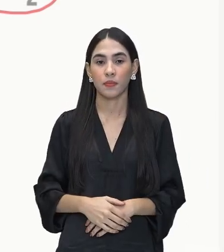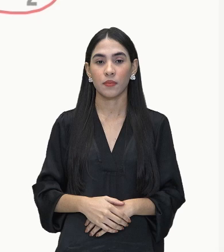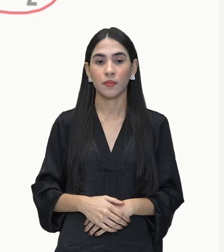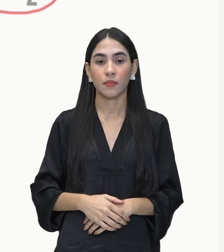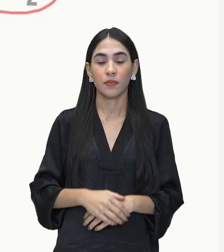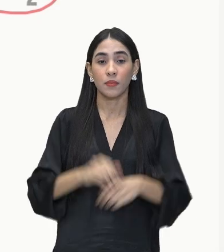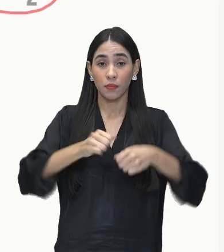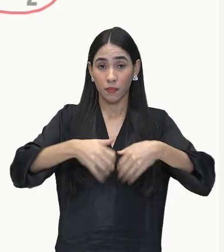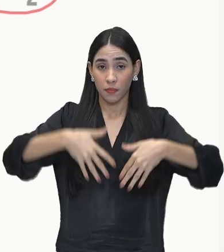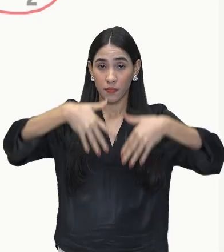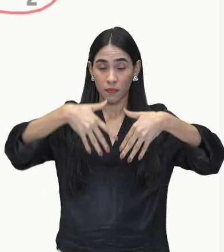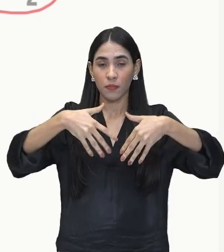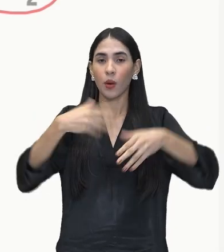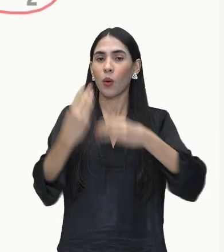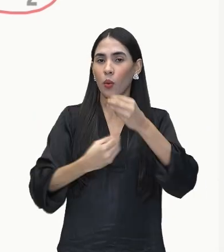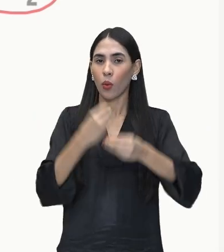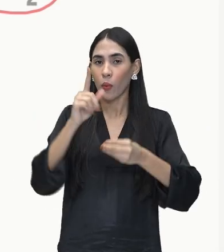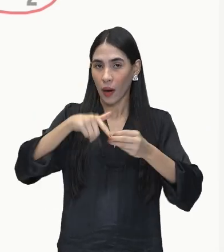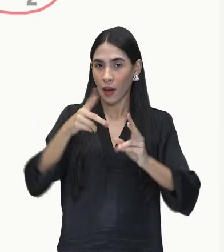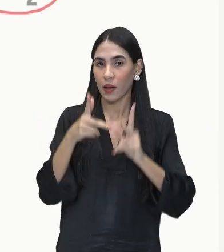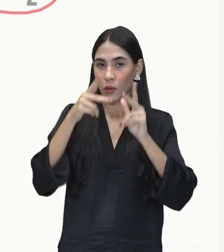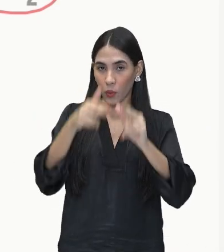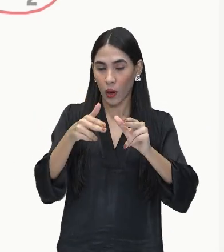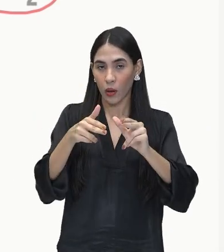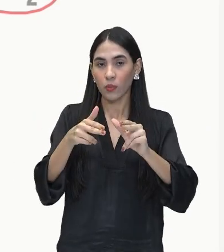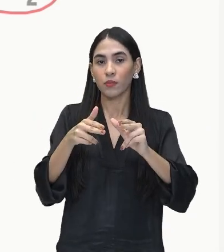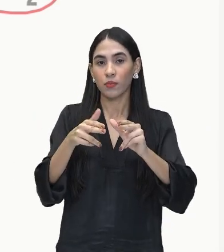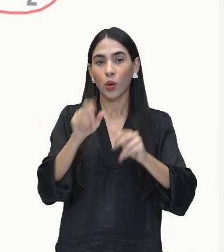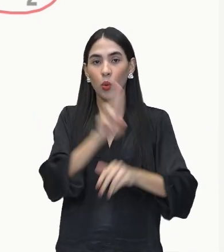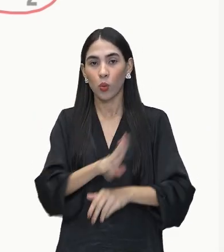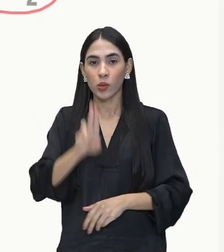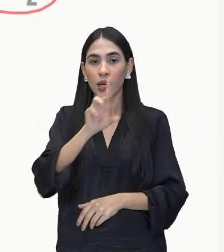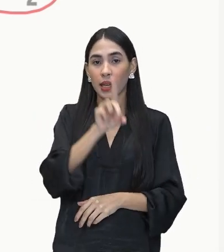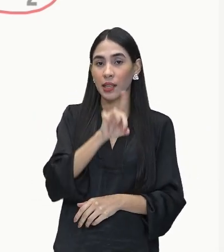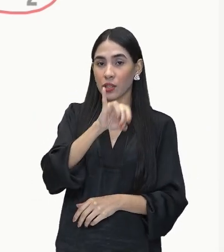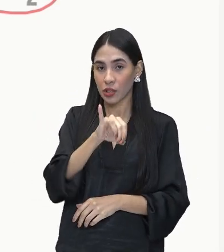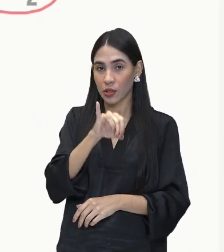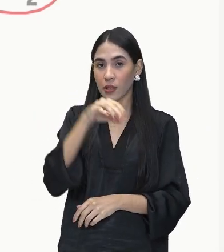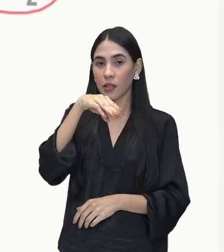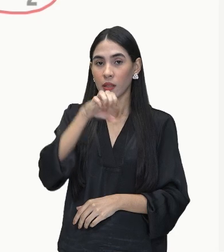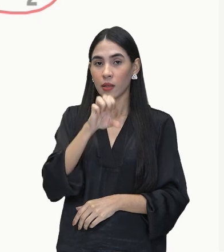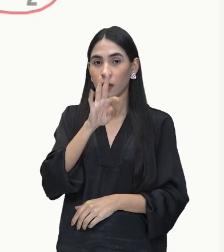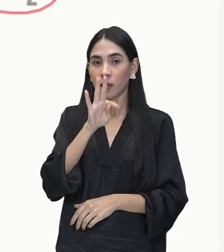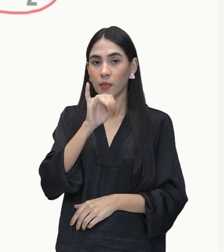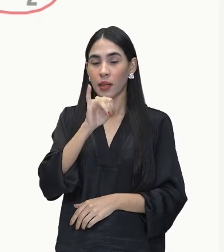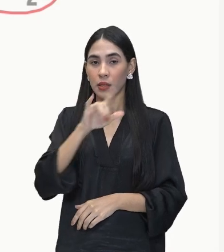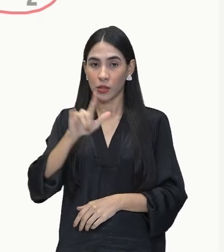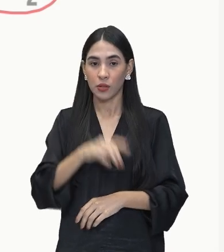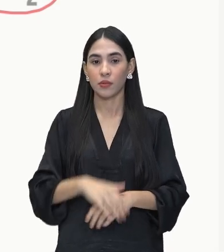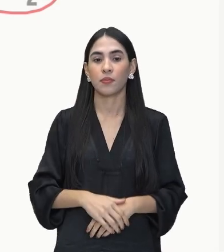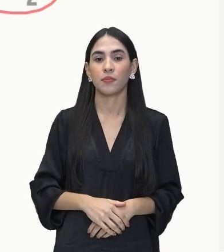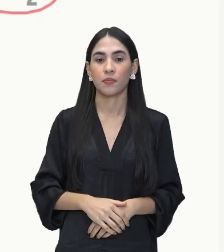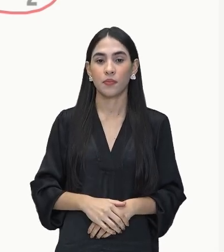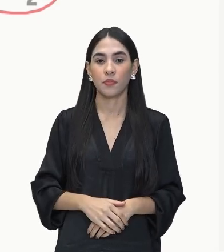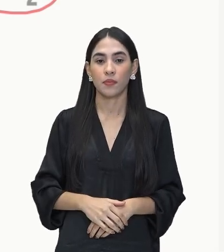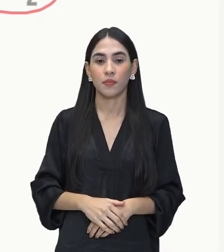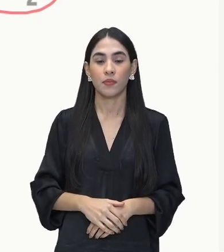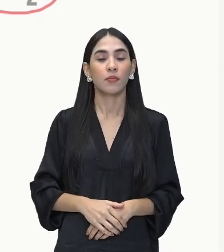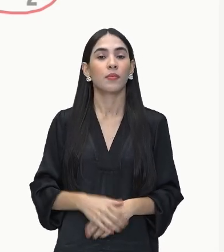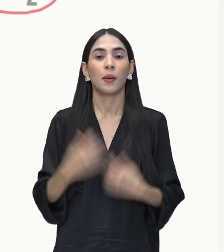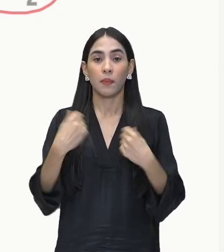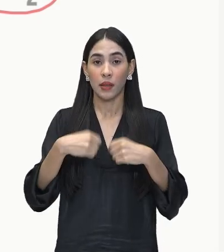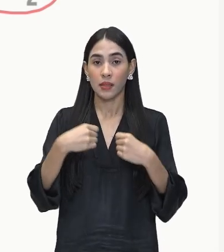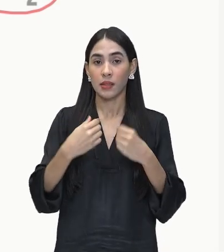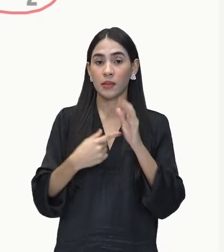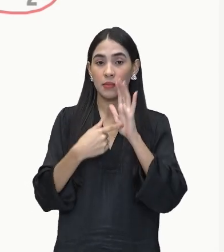no carbono 4. Como são iguais, vai ser dimetil. E onde é que eles estão? No carbono 4. Então, tem que